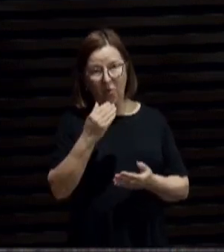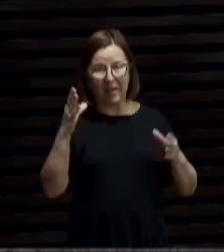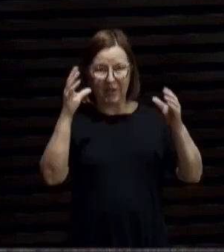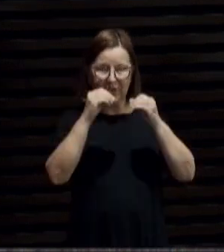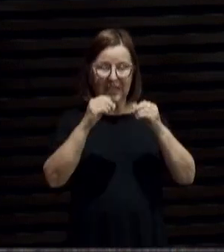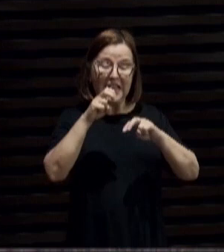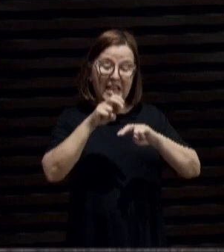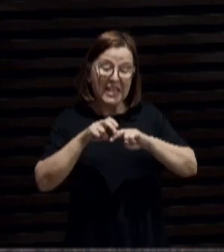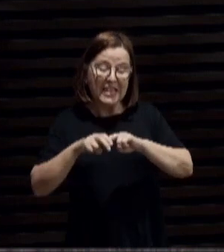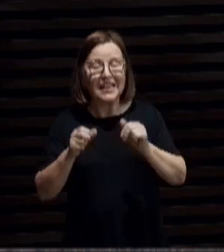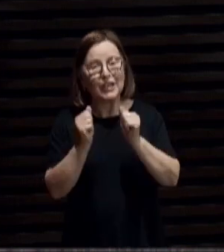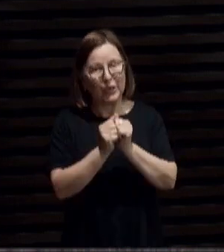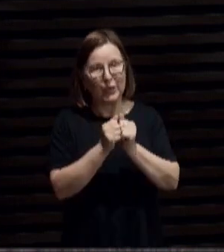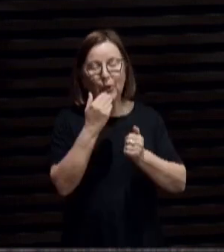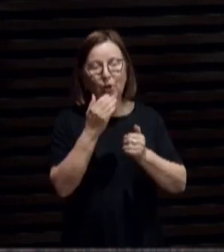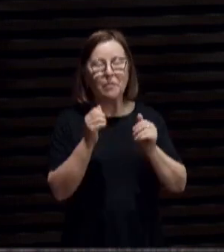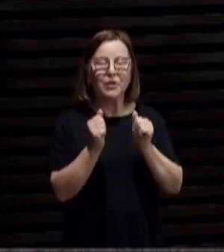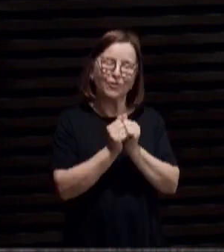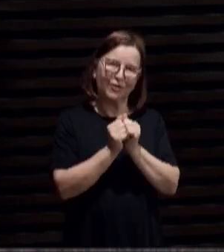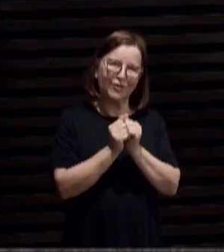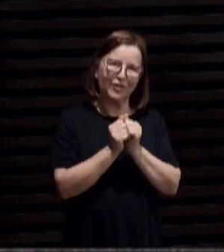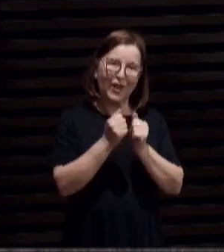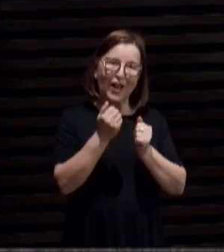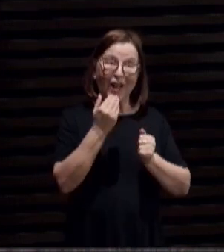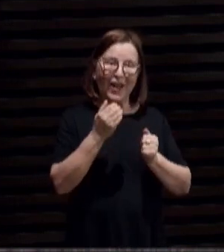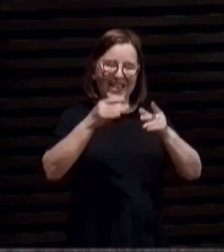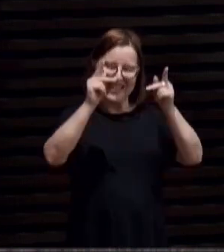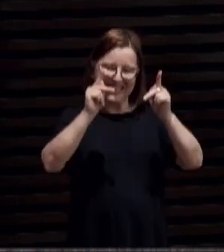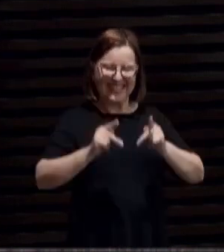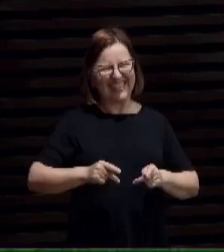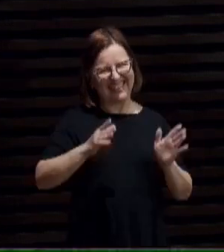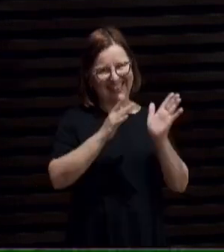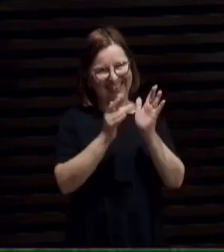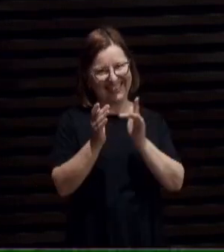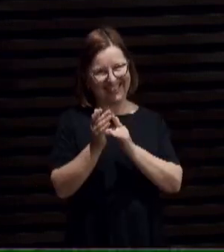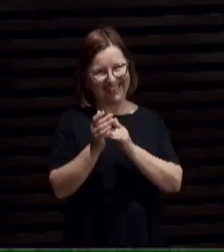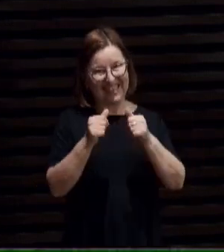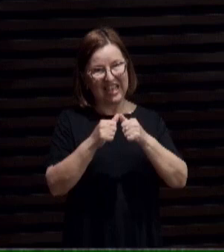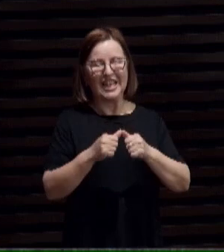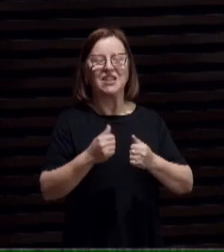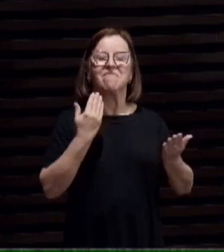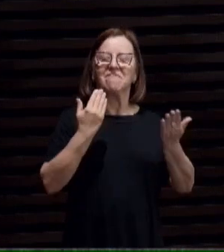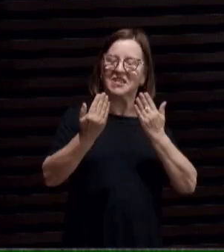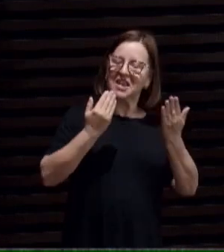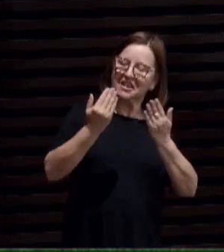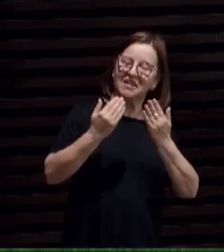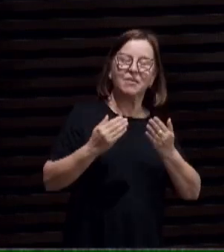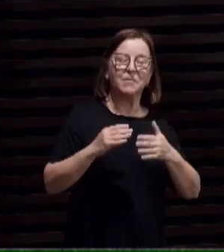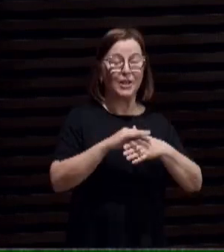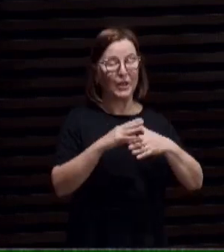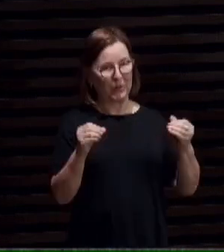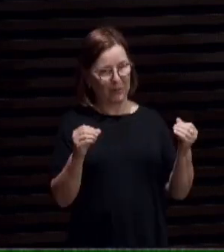comam juntos. E comam com a presença de Jesus. Isso é terapêutico, isso é